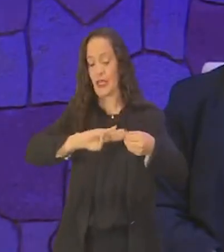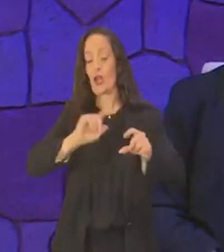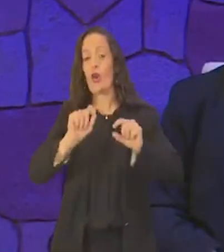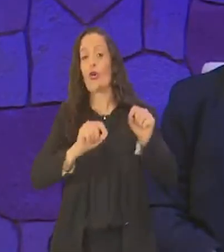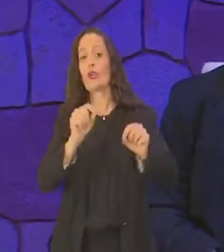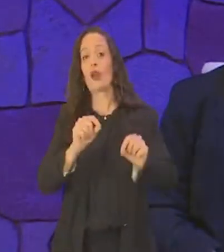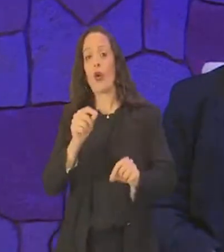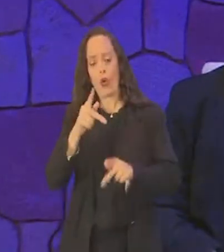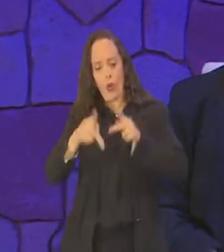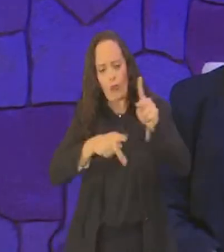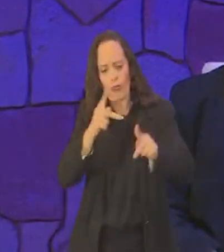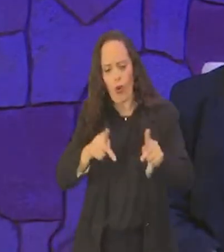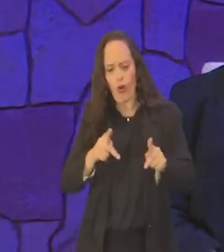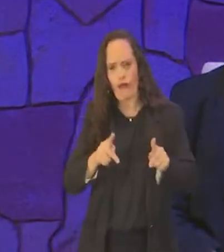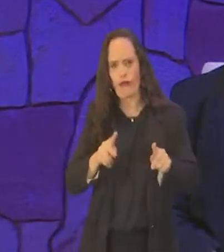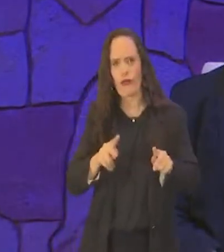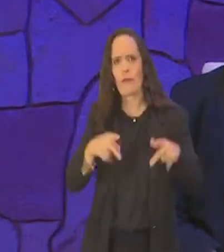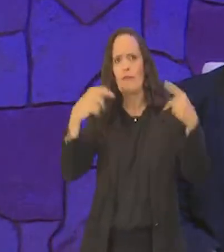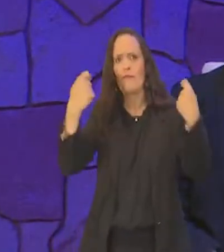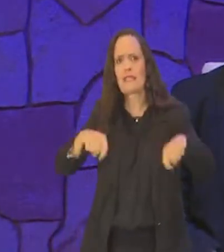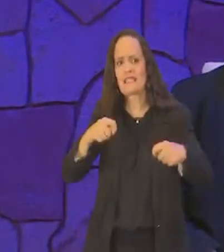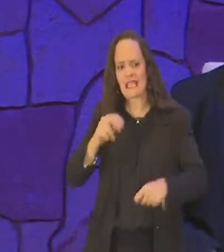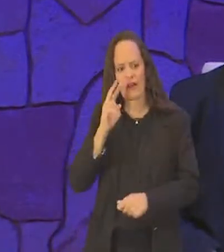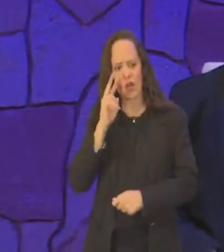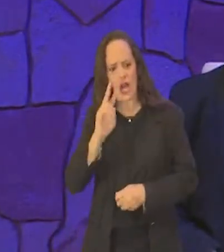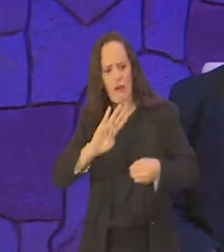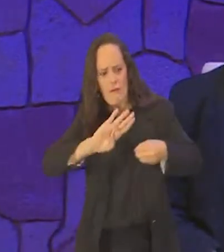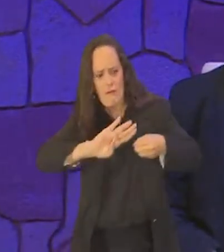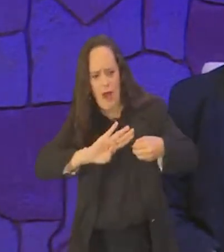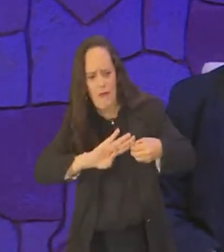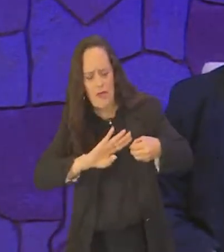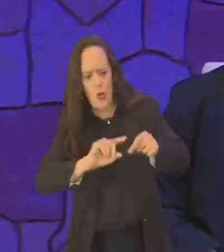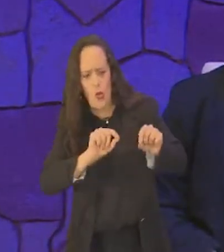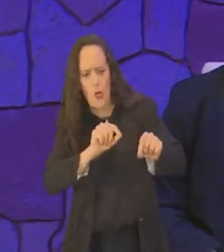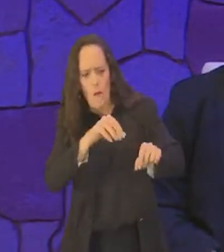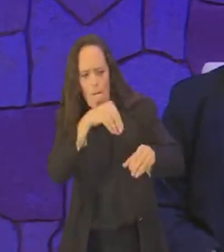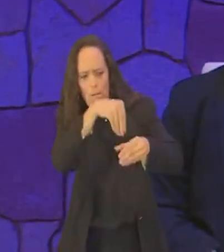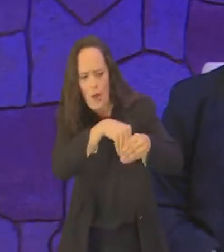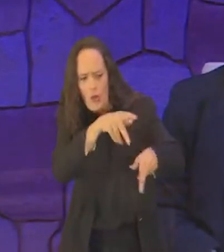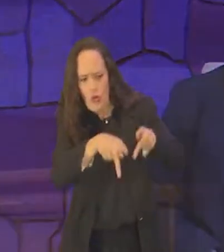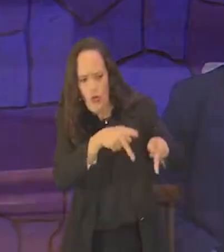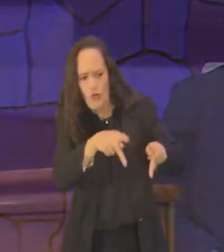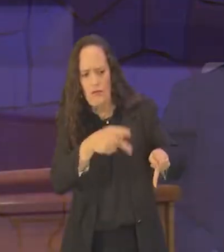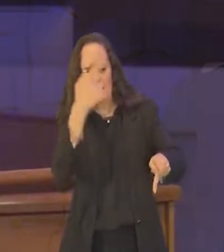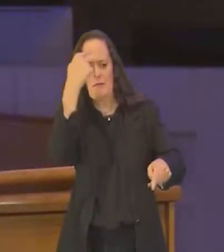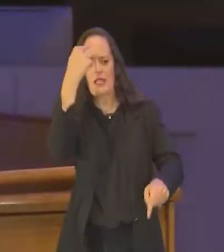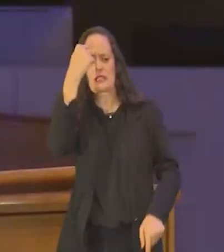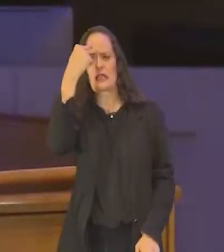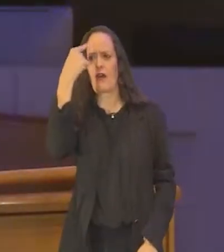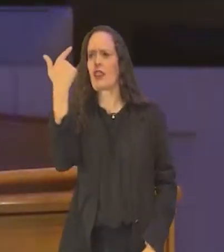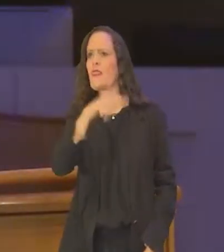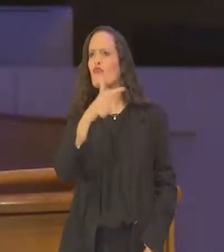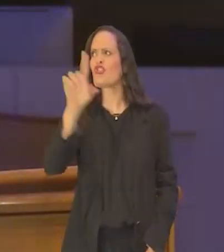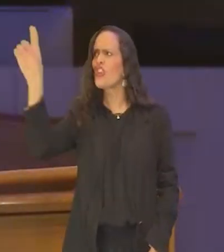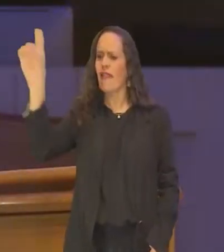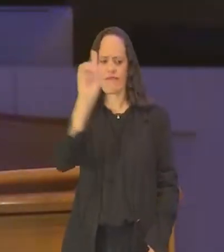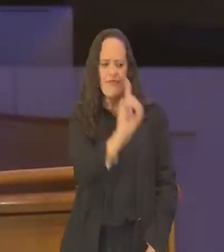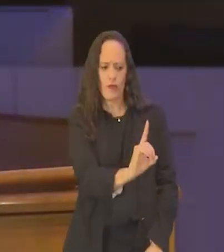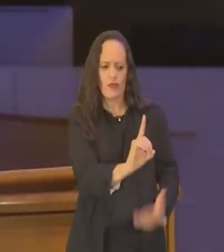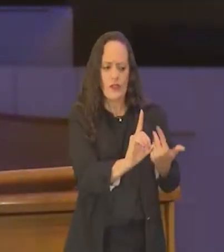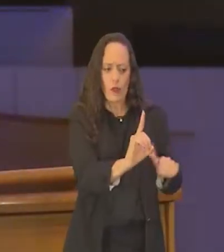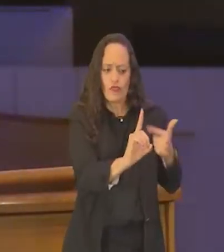olhar para a Babilônia e pensar que ali não havia a presença de Deus. A presença de